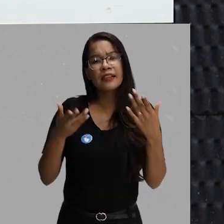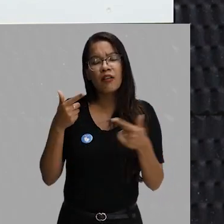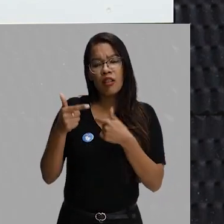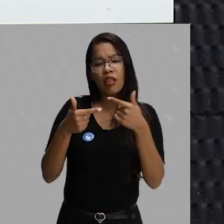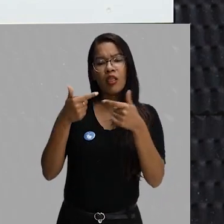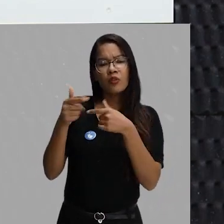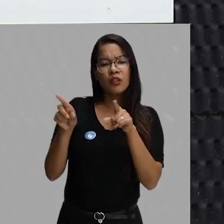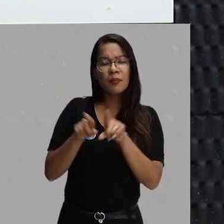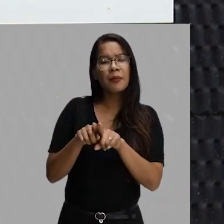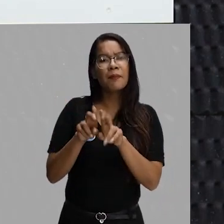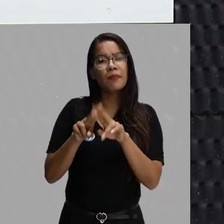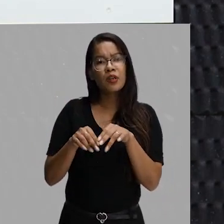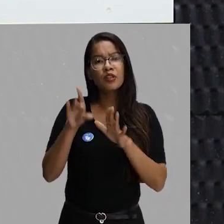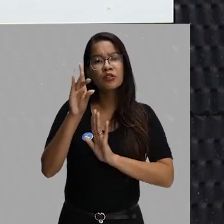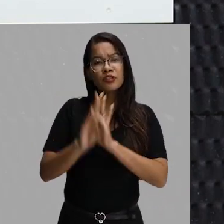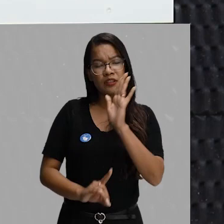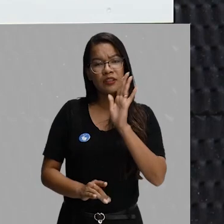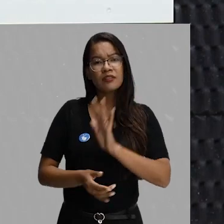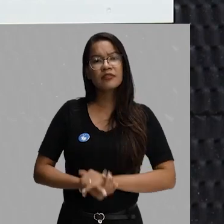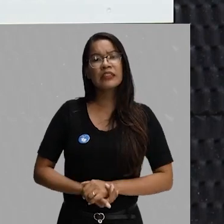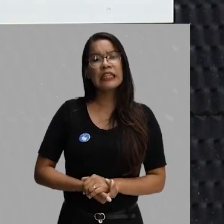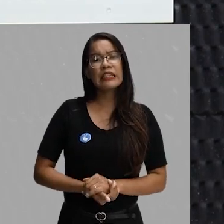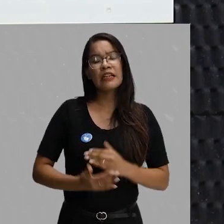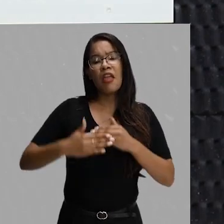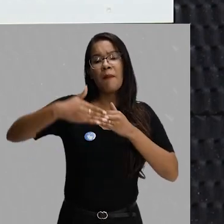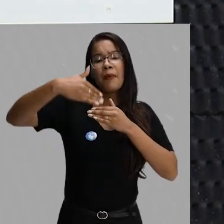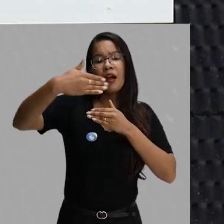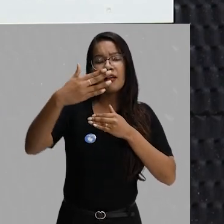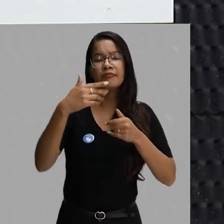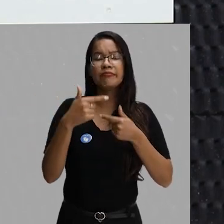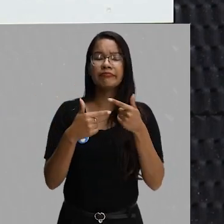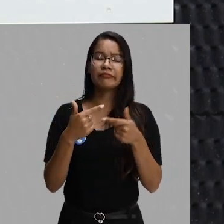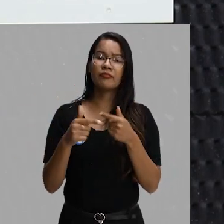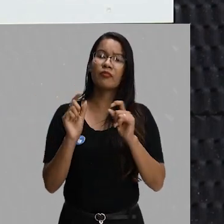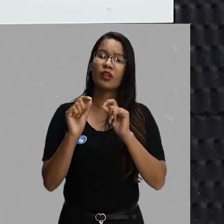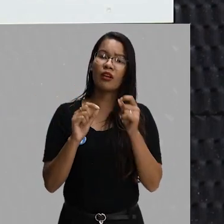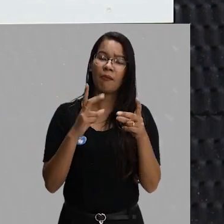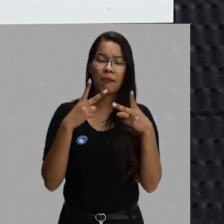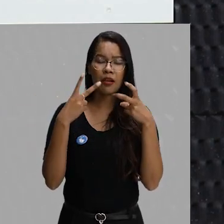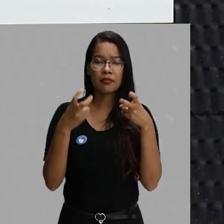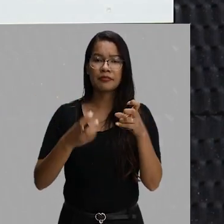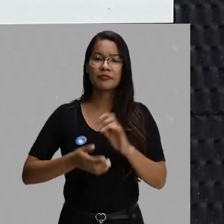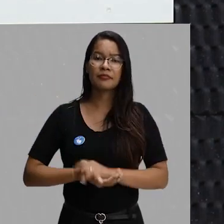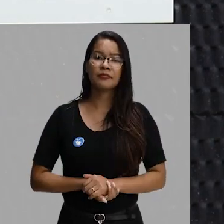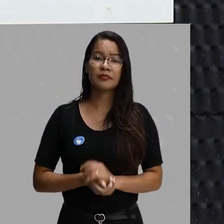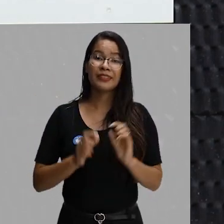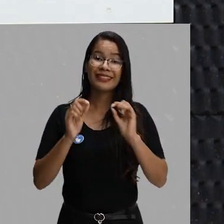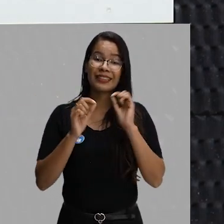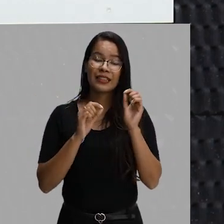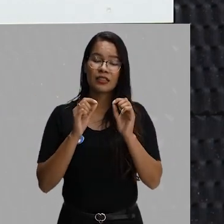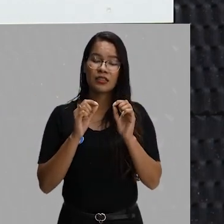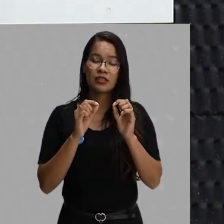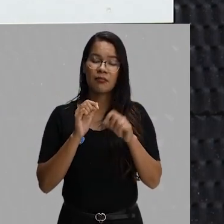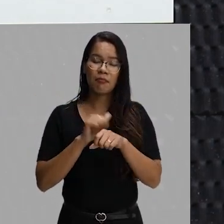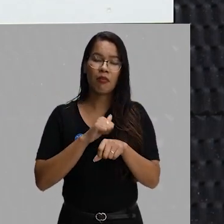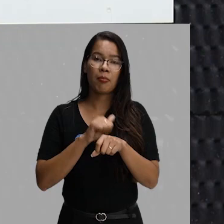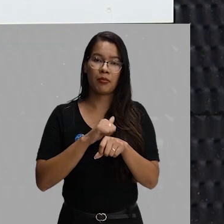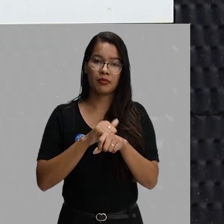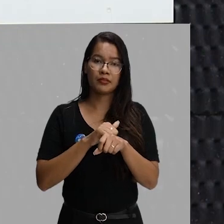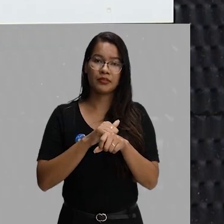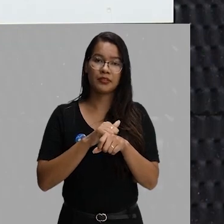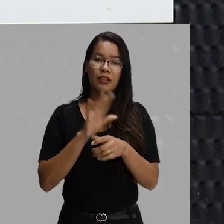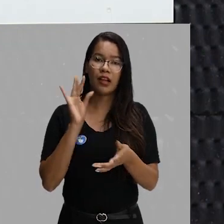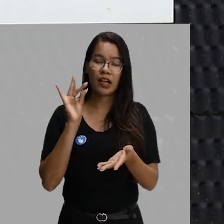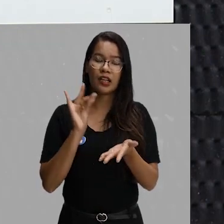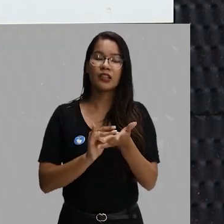lutam também por esses direitos, e a partir dessas lutas, o que se observa é que os plebeus eles